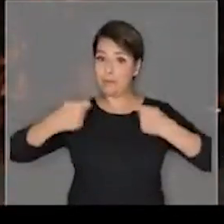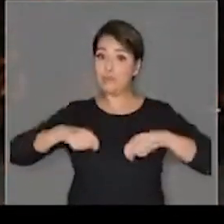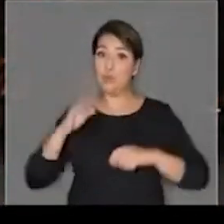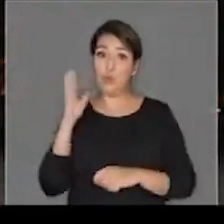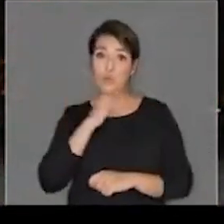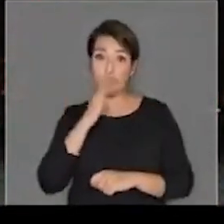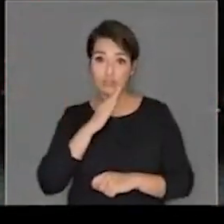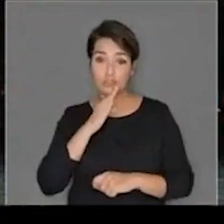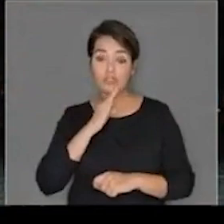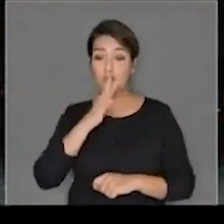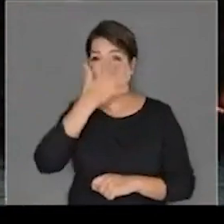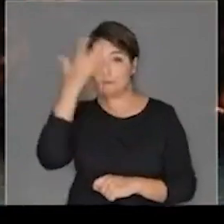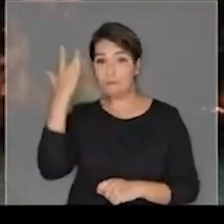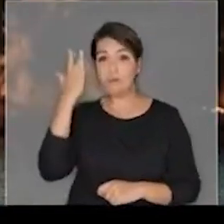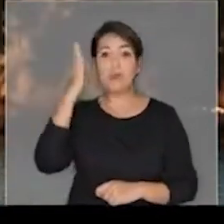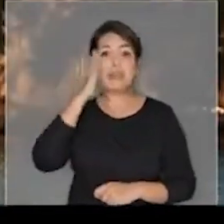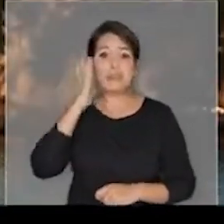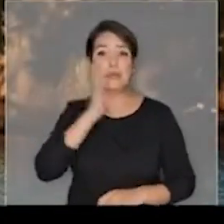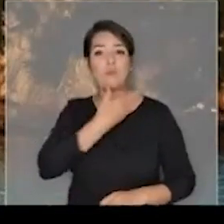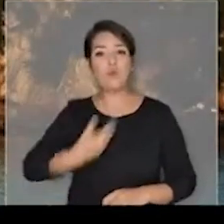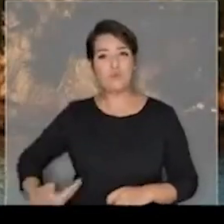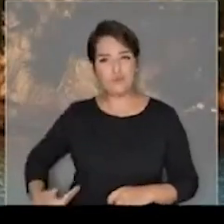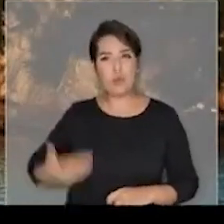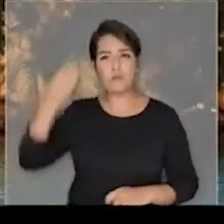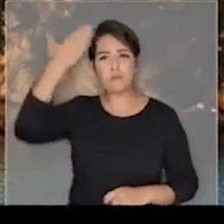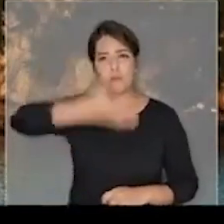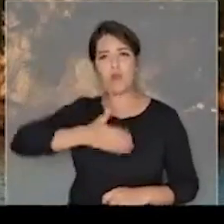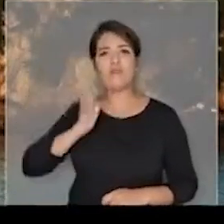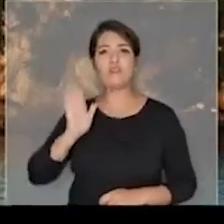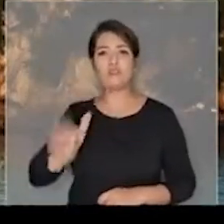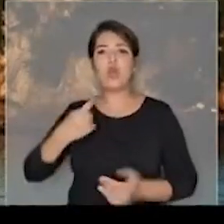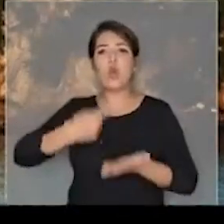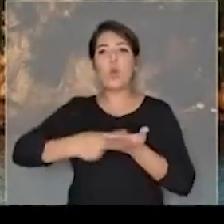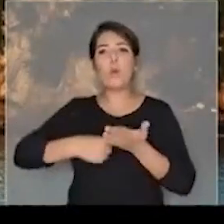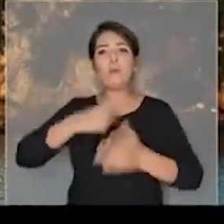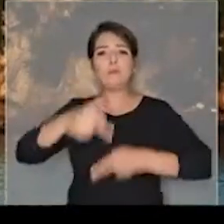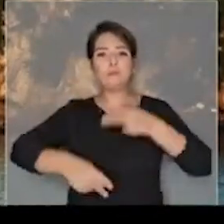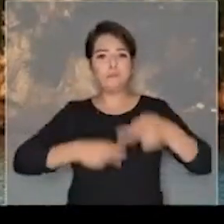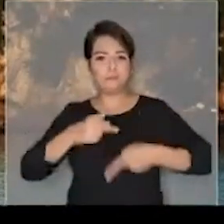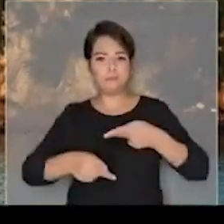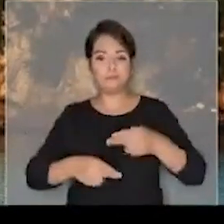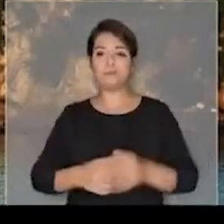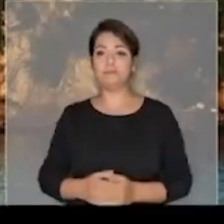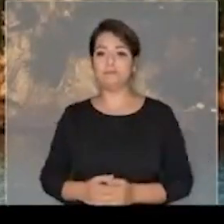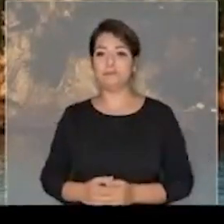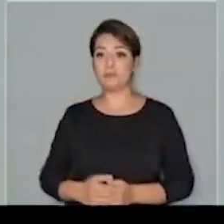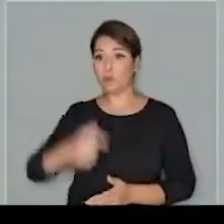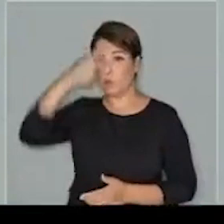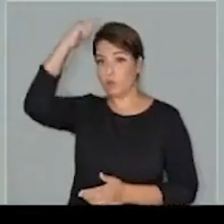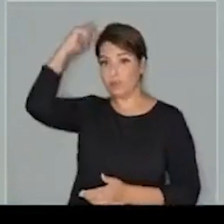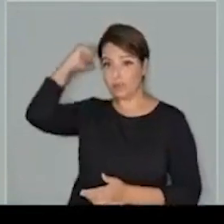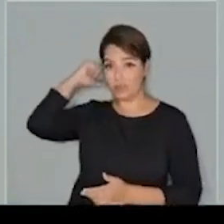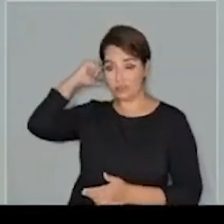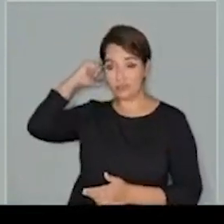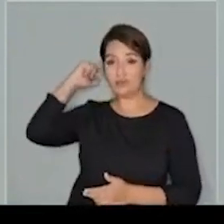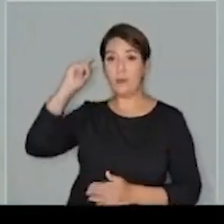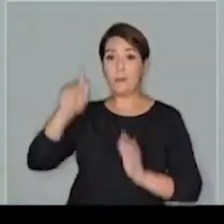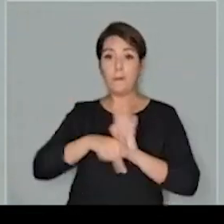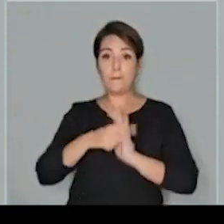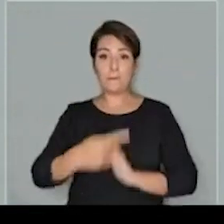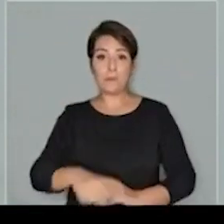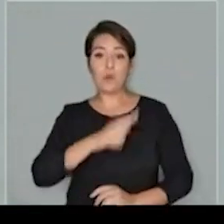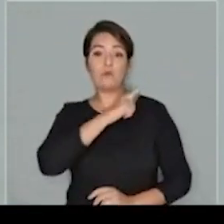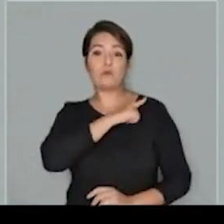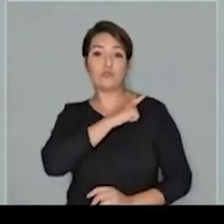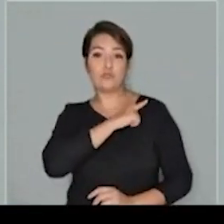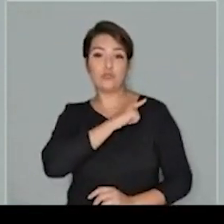o estado do Rio precisa de quem já provou que sabe governar e que tem compromisso com o povo eu sou o Rodrigo